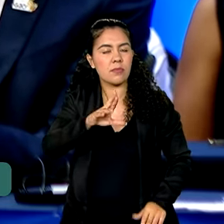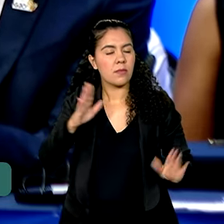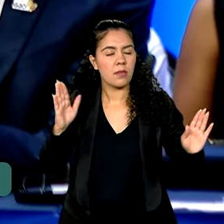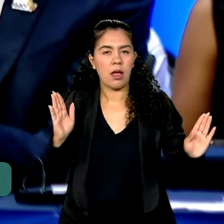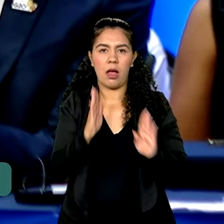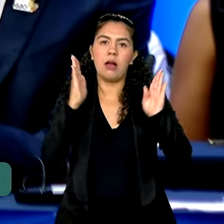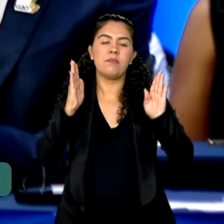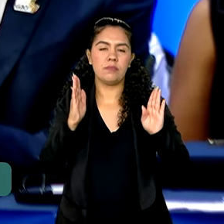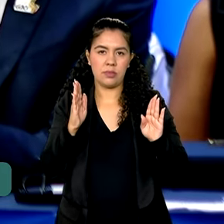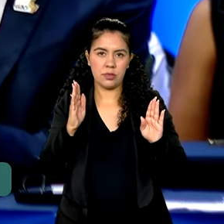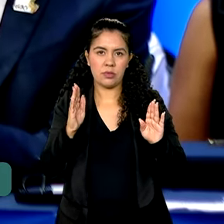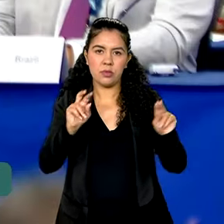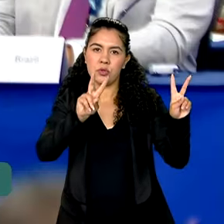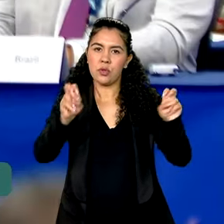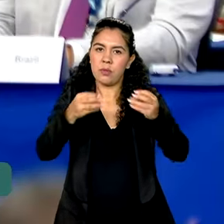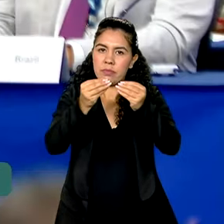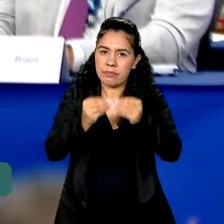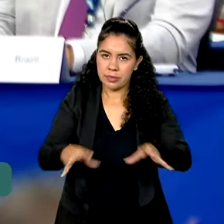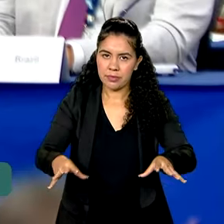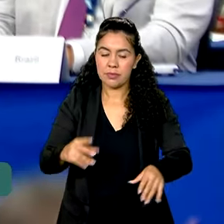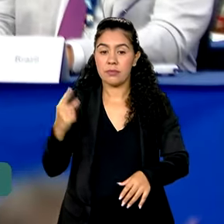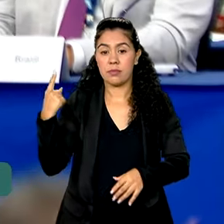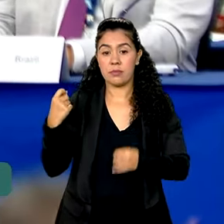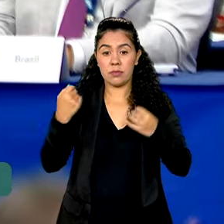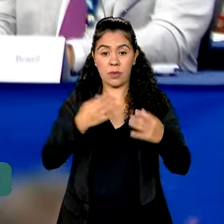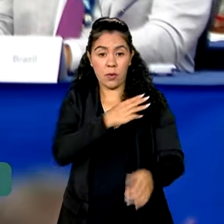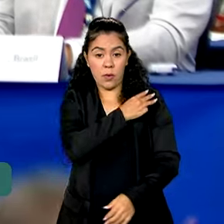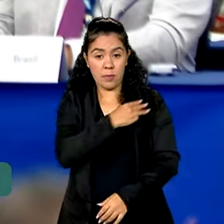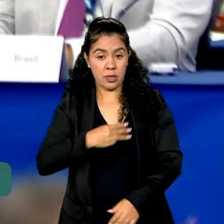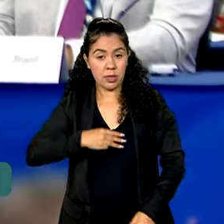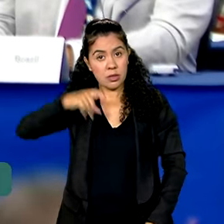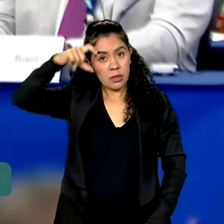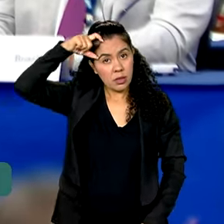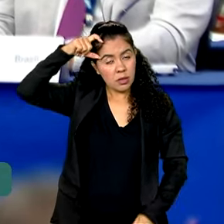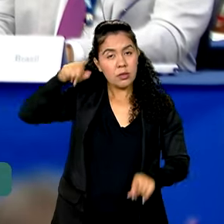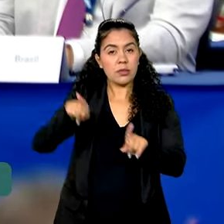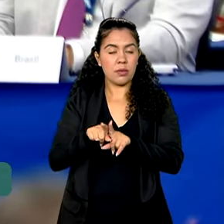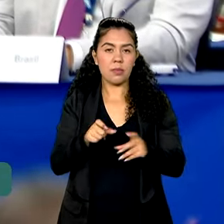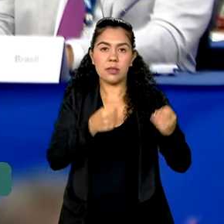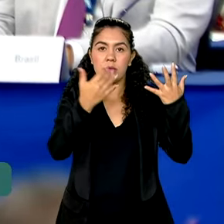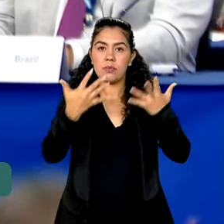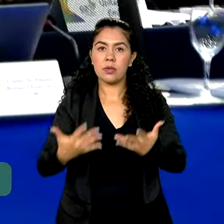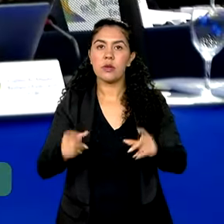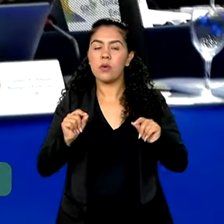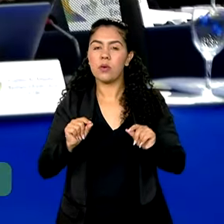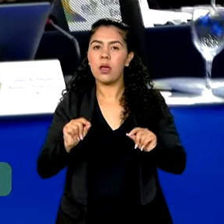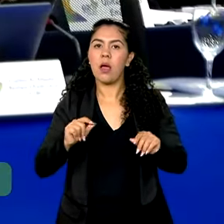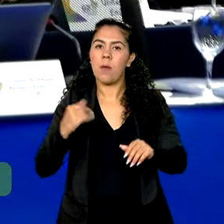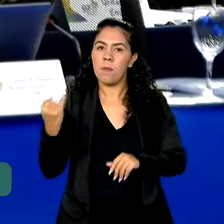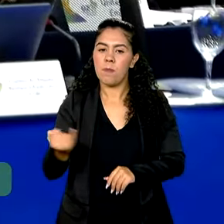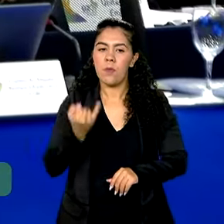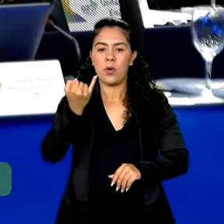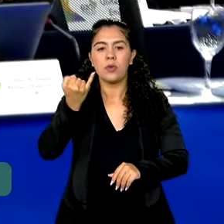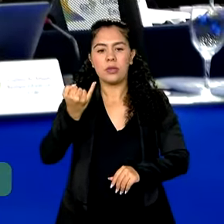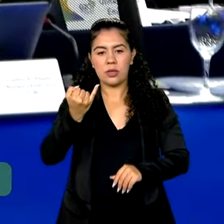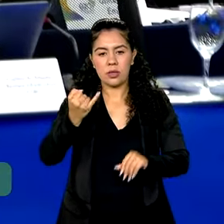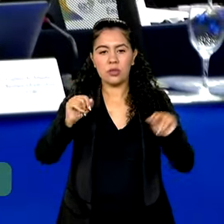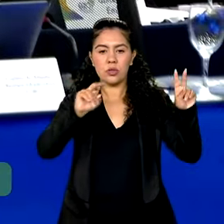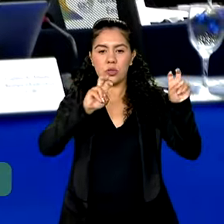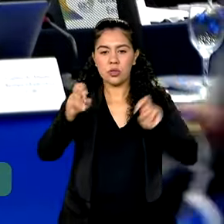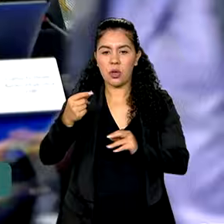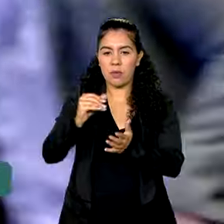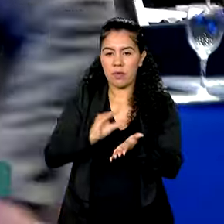às perdas e danos. Por fim, o ministro também defendeu a importância do papel dos financiamentos e